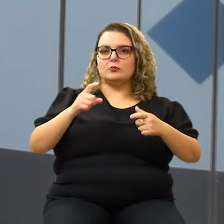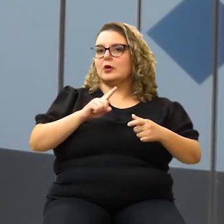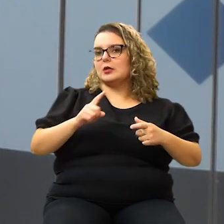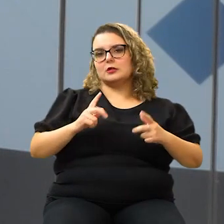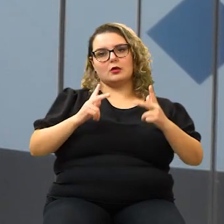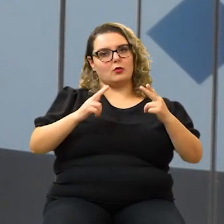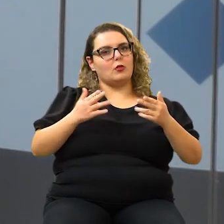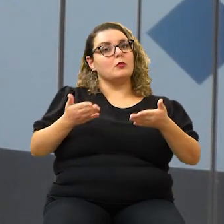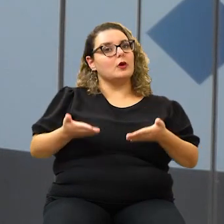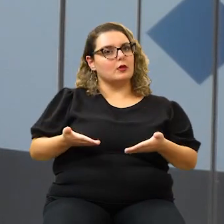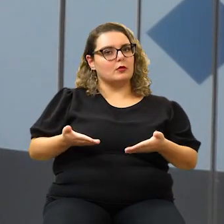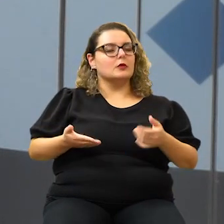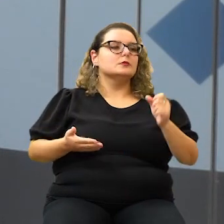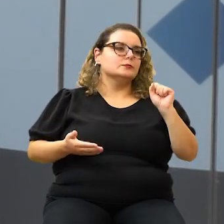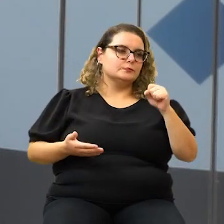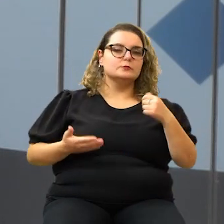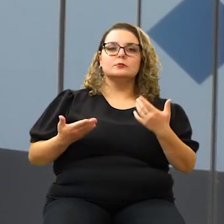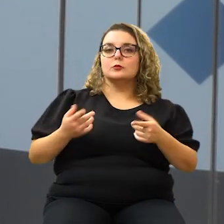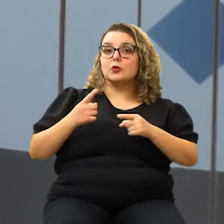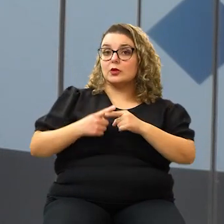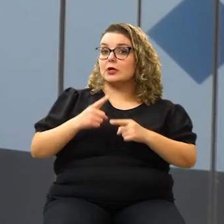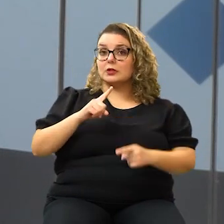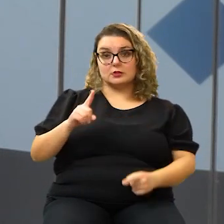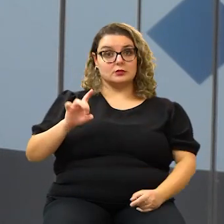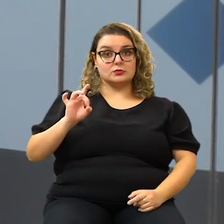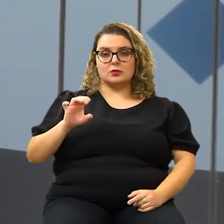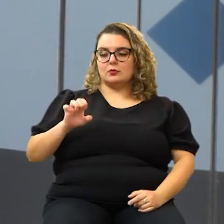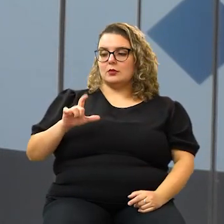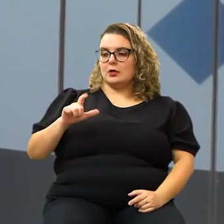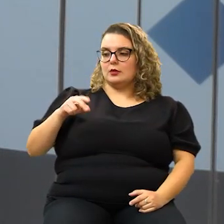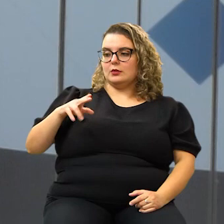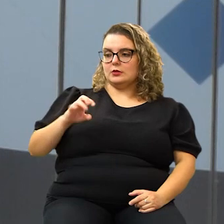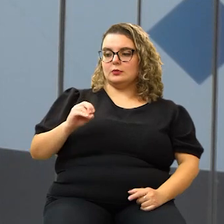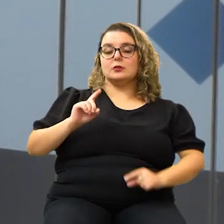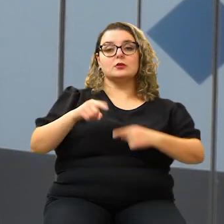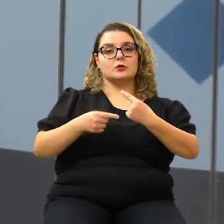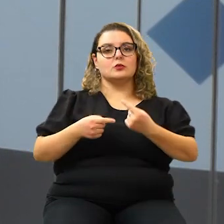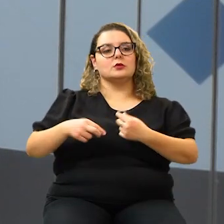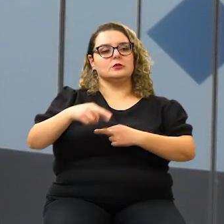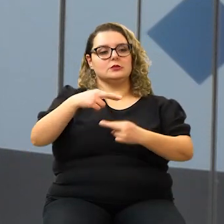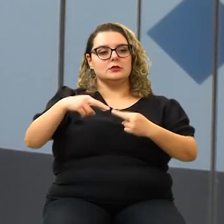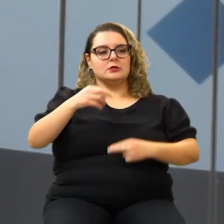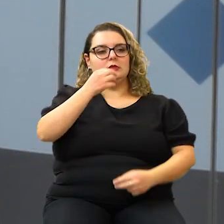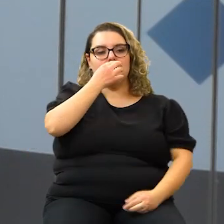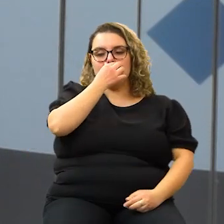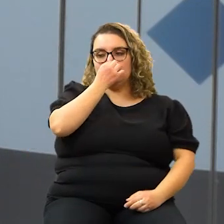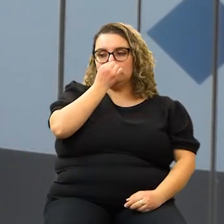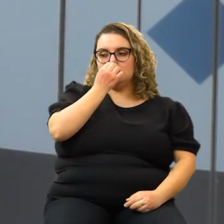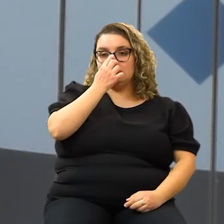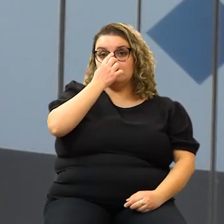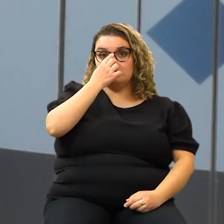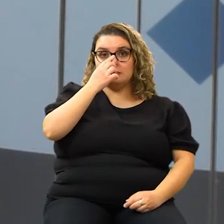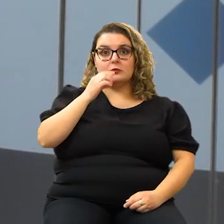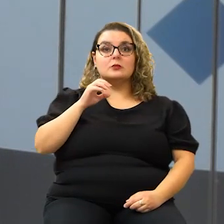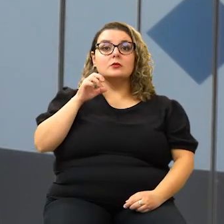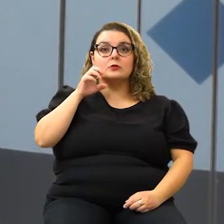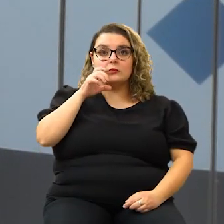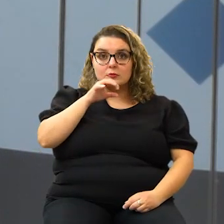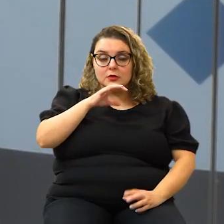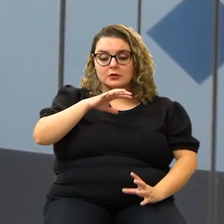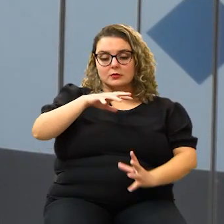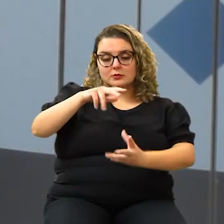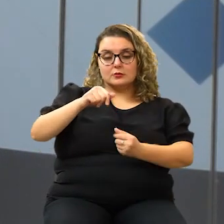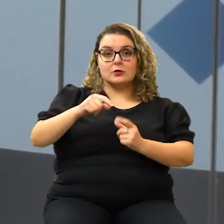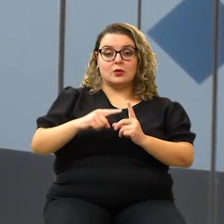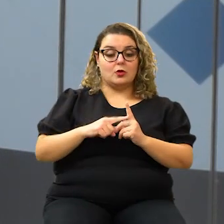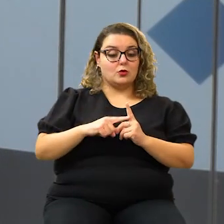deste agora. Exatamente porque não foi só o El Niño, e sim outros fatores, entre eles o aquecimento global, o